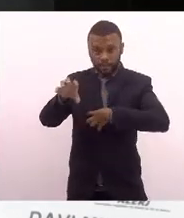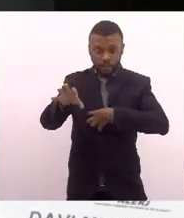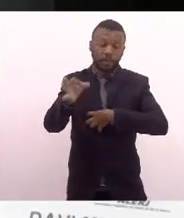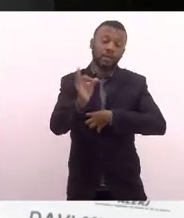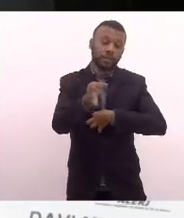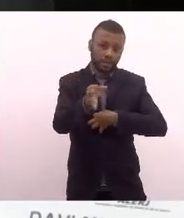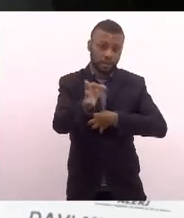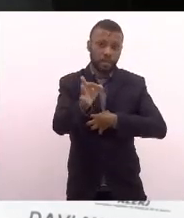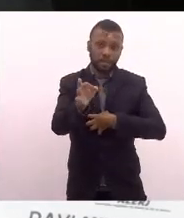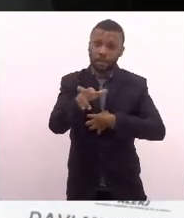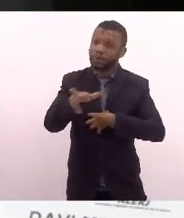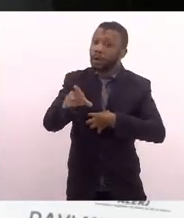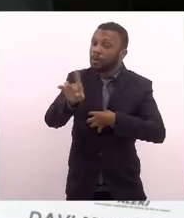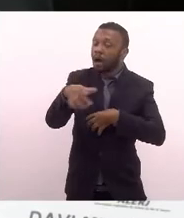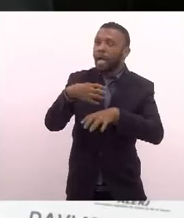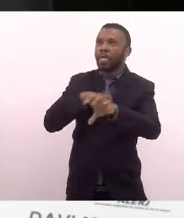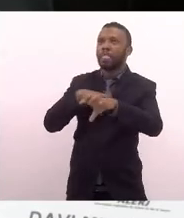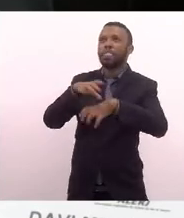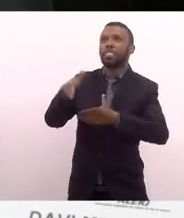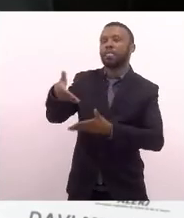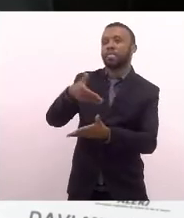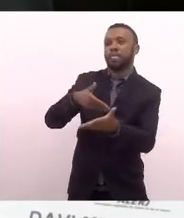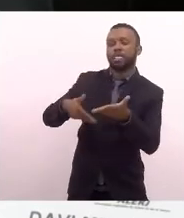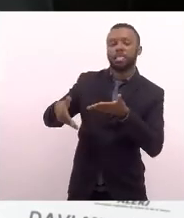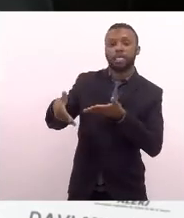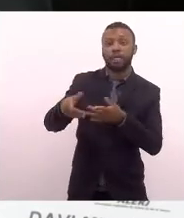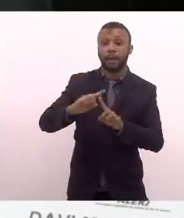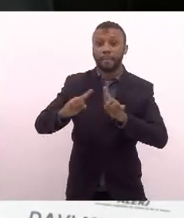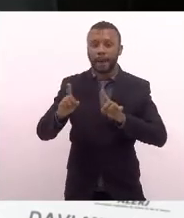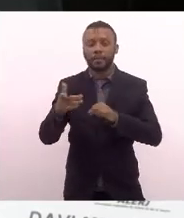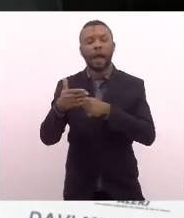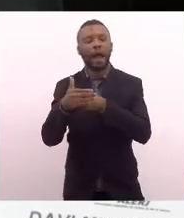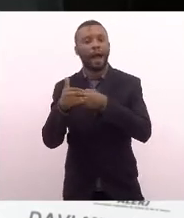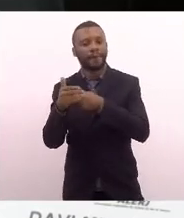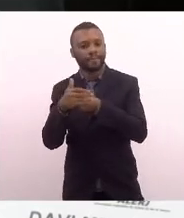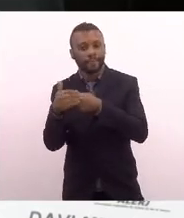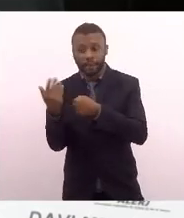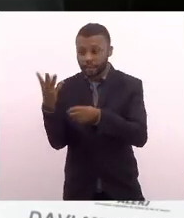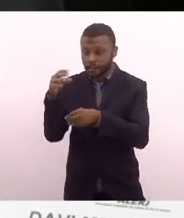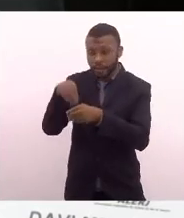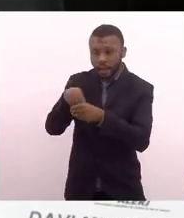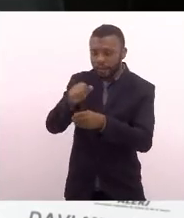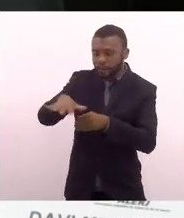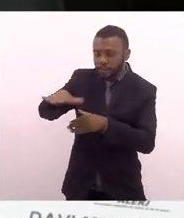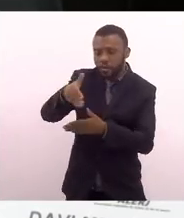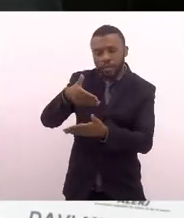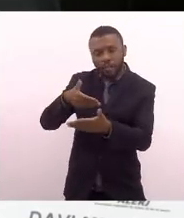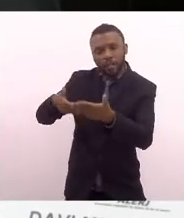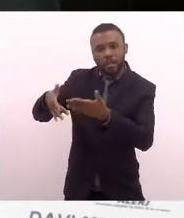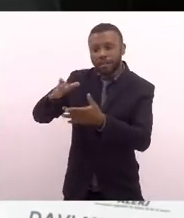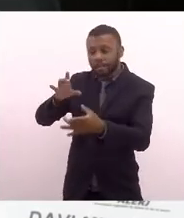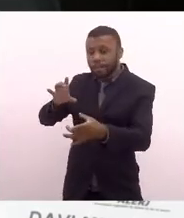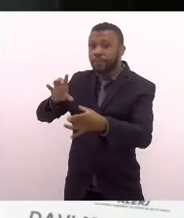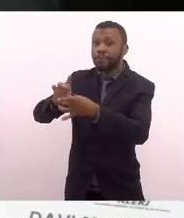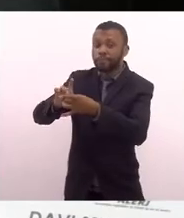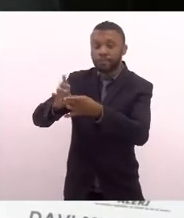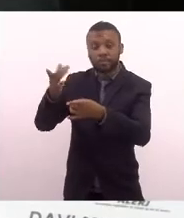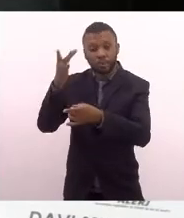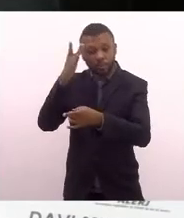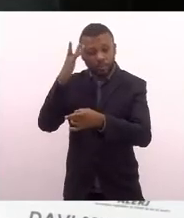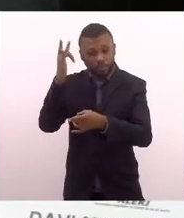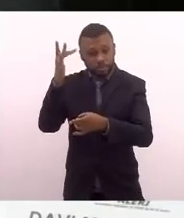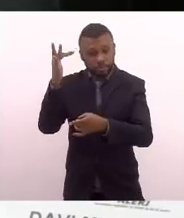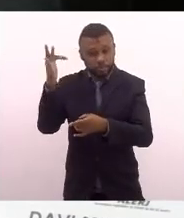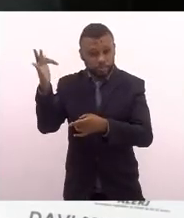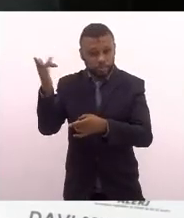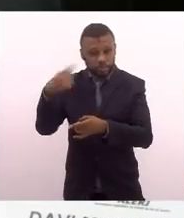empatia, não só como todo o processo de afeto que está colocado ali, que é feito no cotidiano, gente.